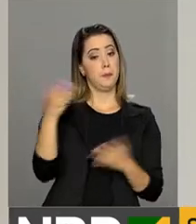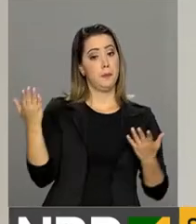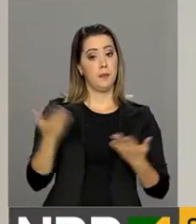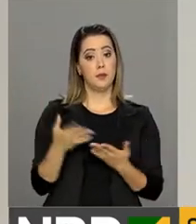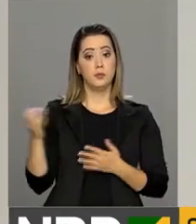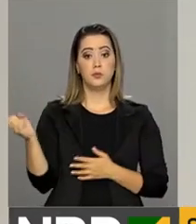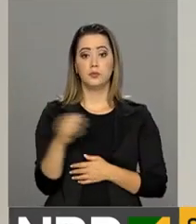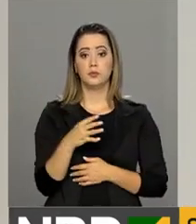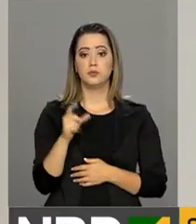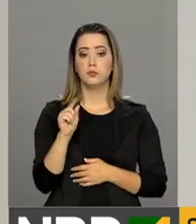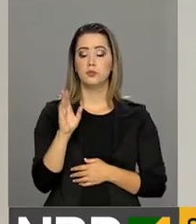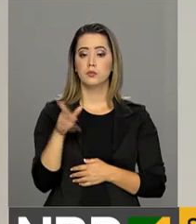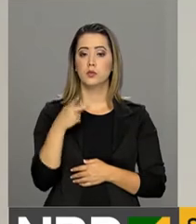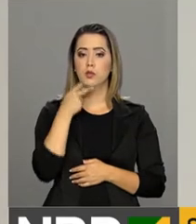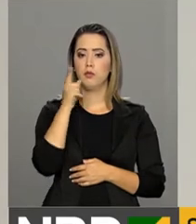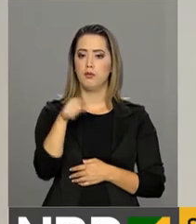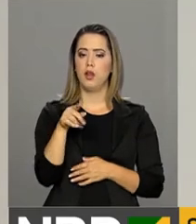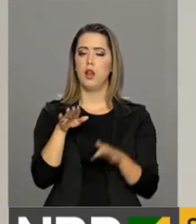uma